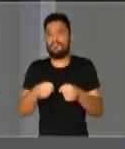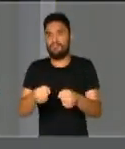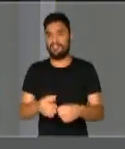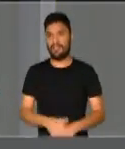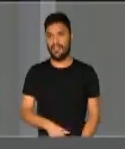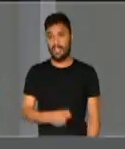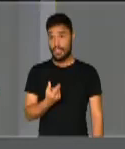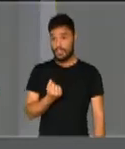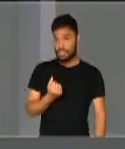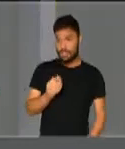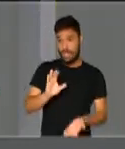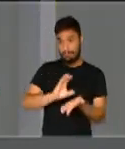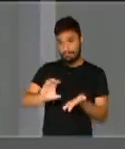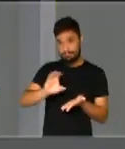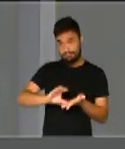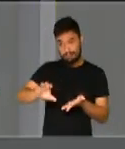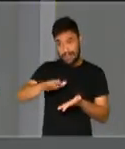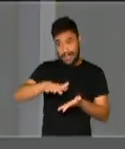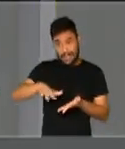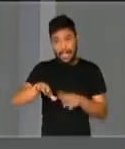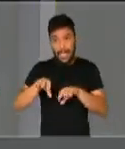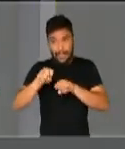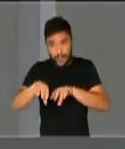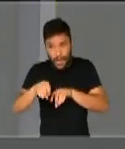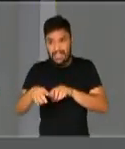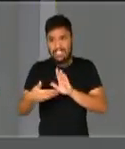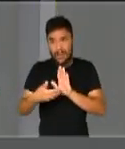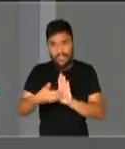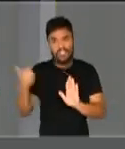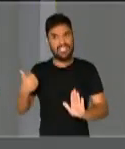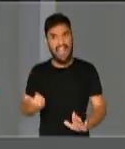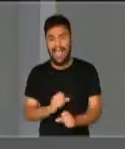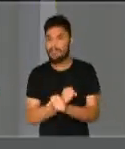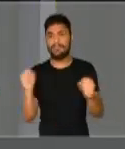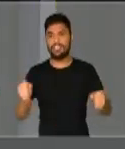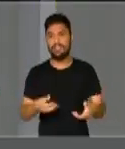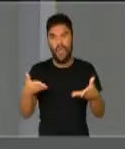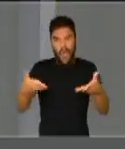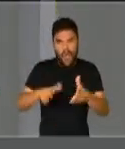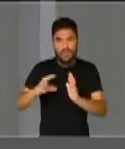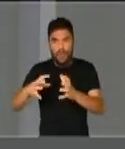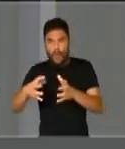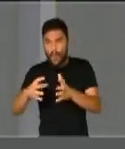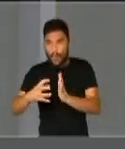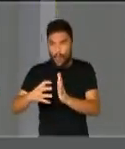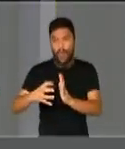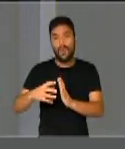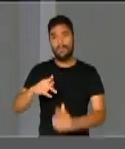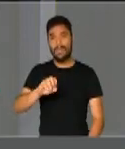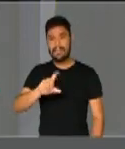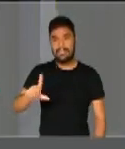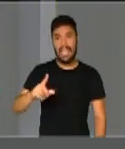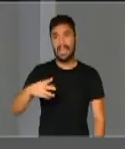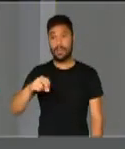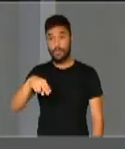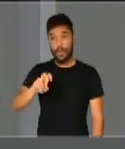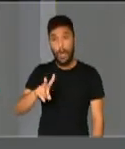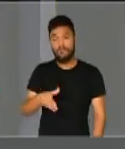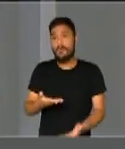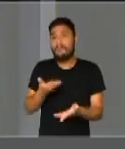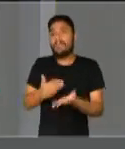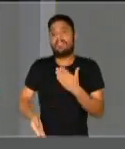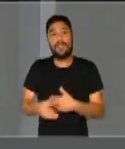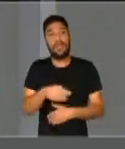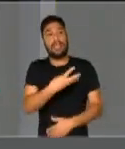Cortar dinheiro da educação é indefensável. Tomaram uma surra no plenário hoje. Foram mais de 300 votos favoráveis